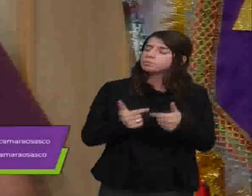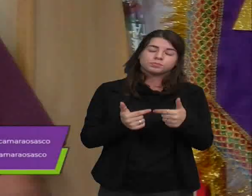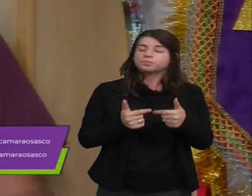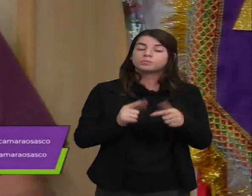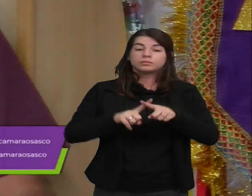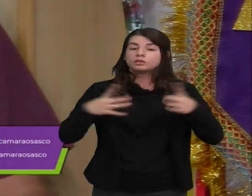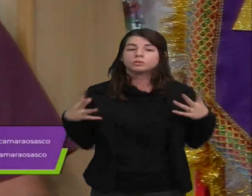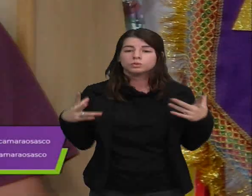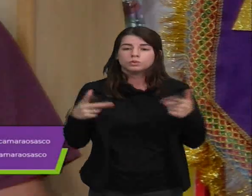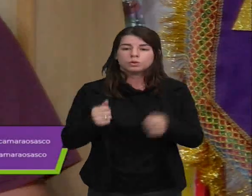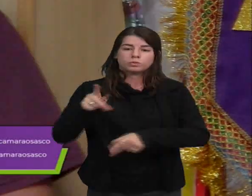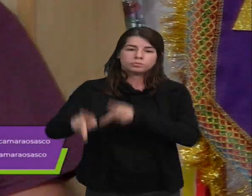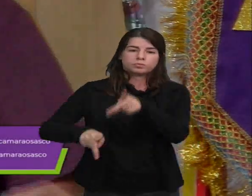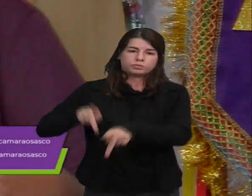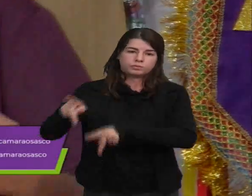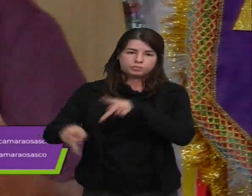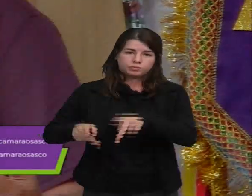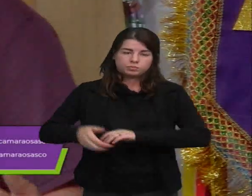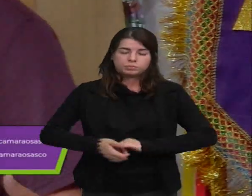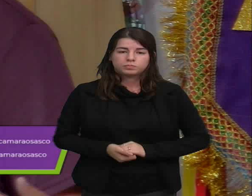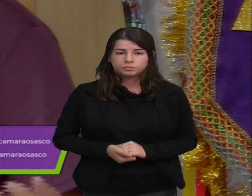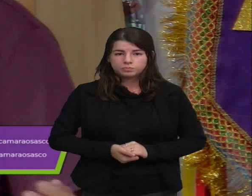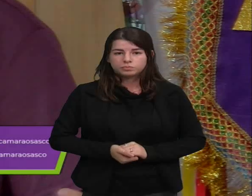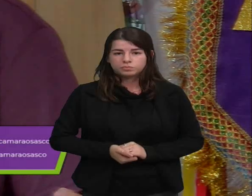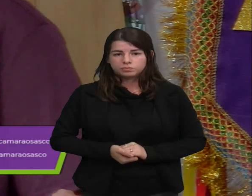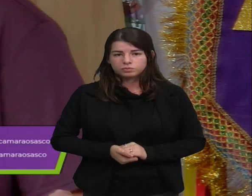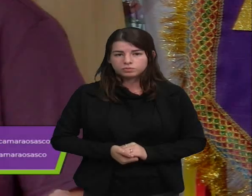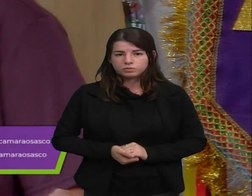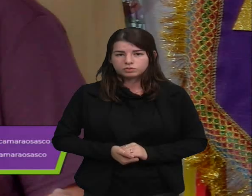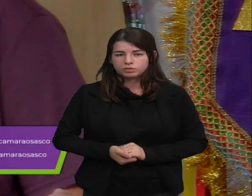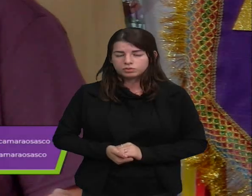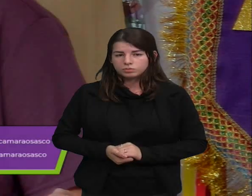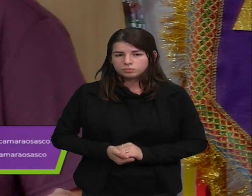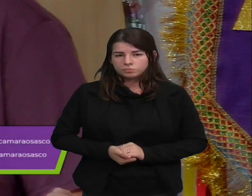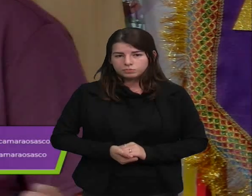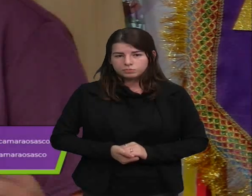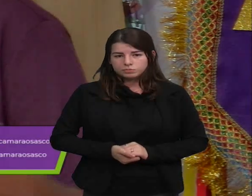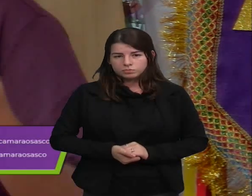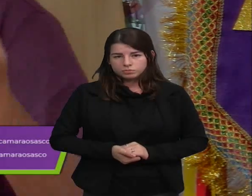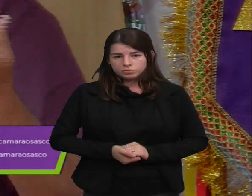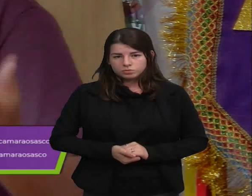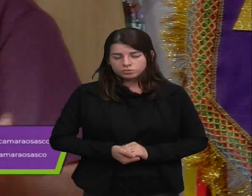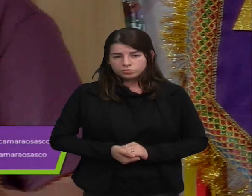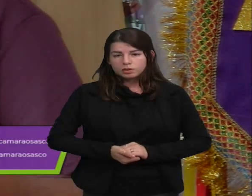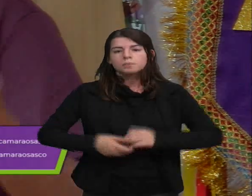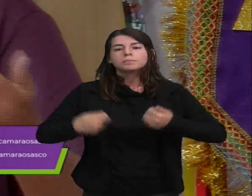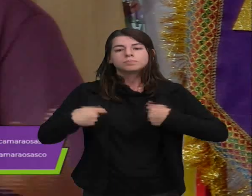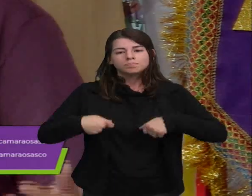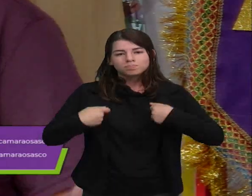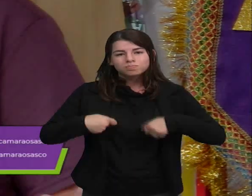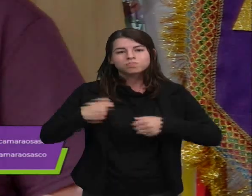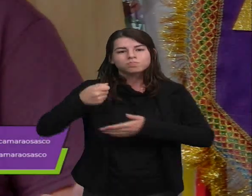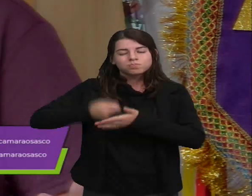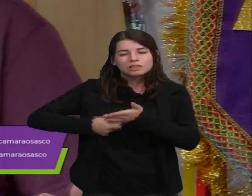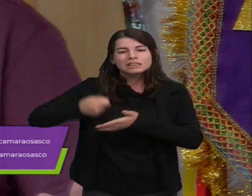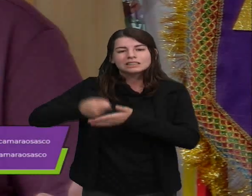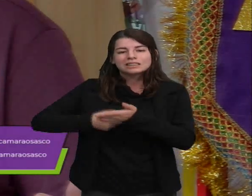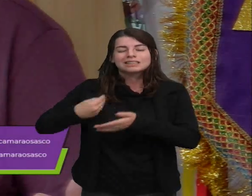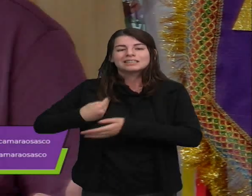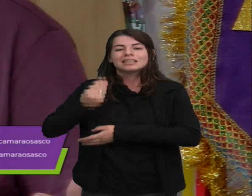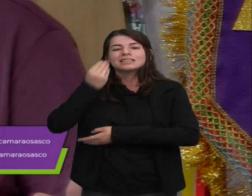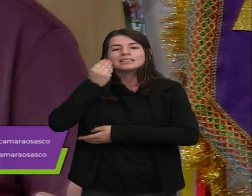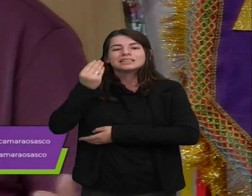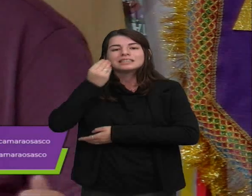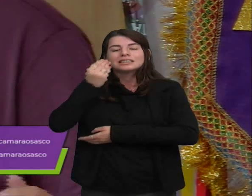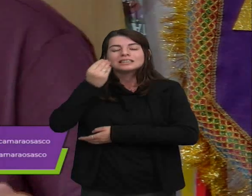população e para além disso a gente vem trabalhando um conceito